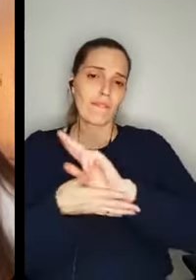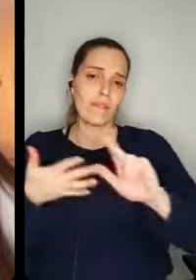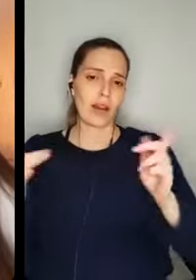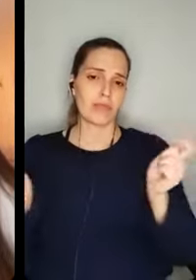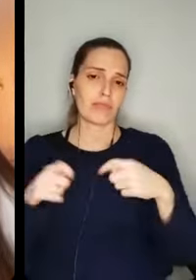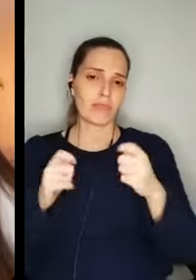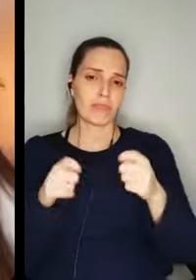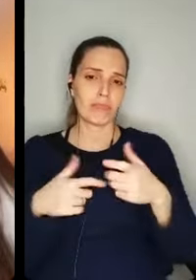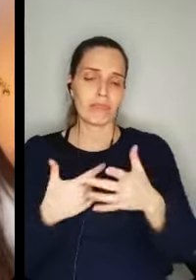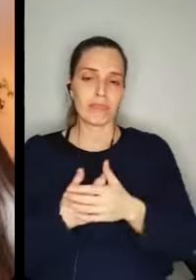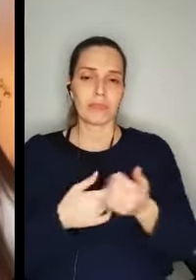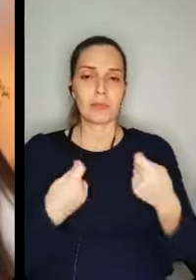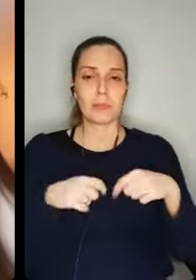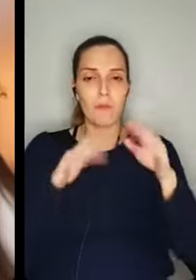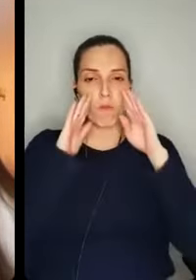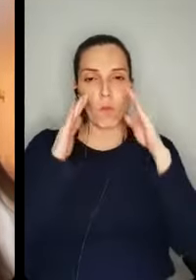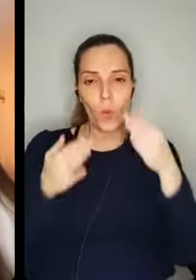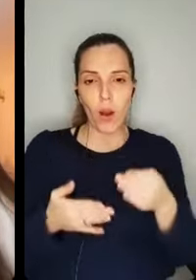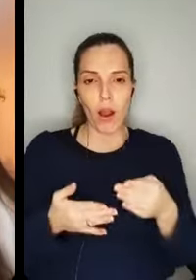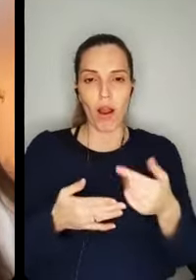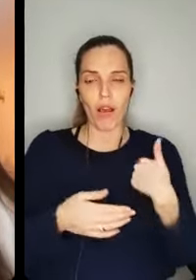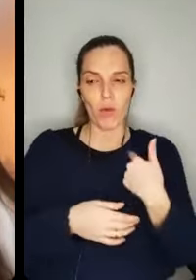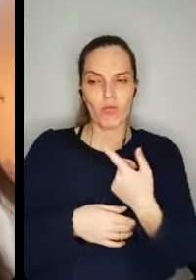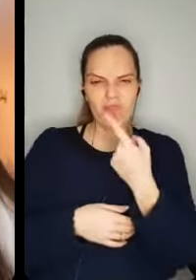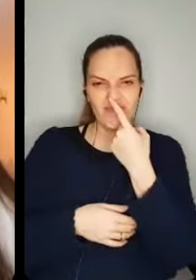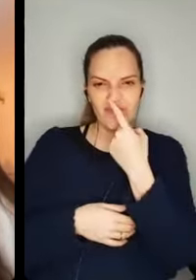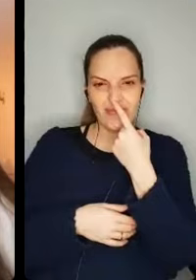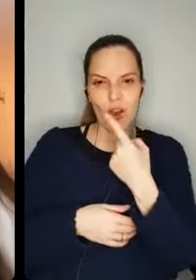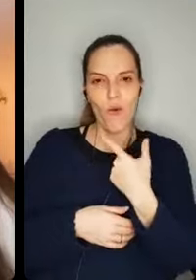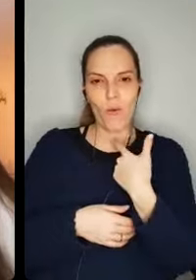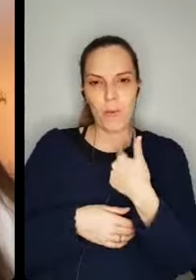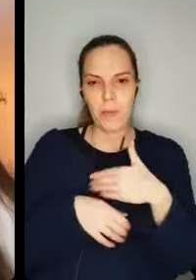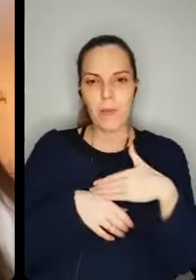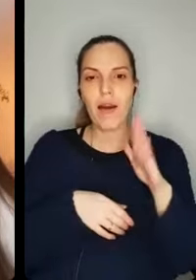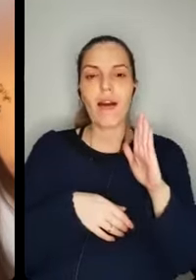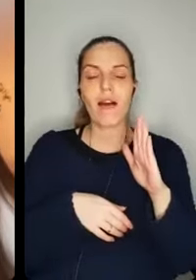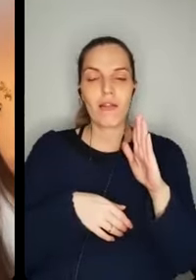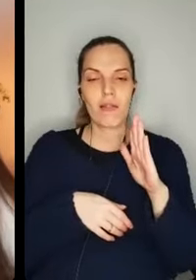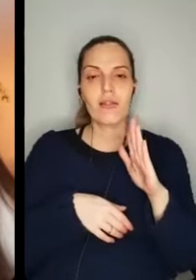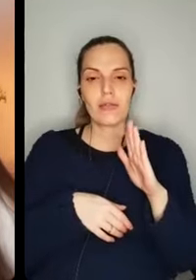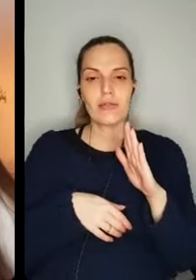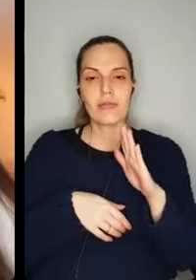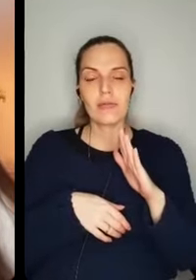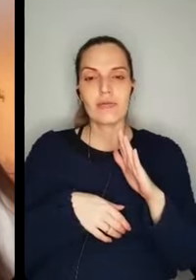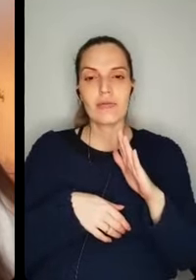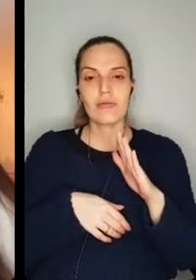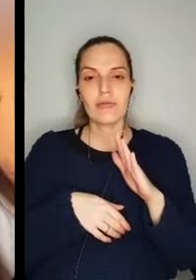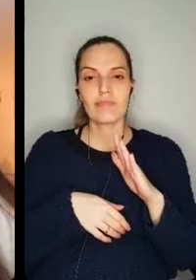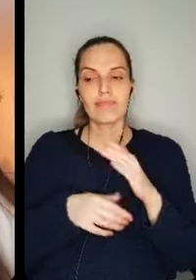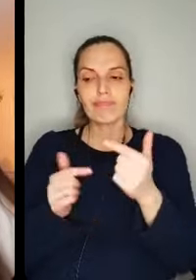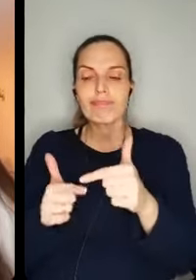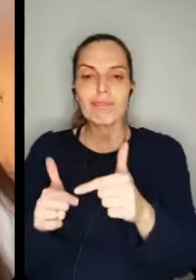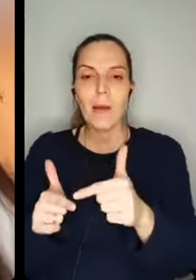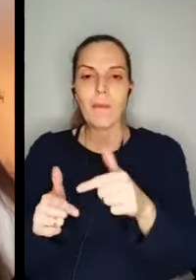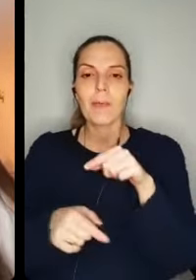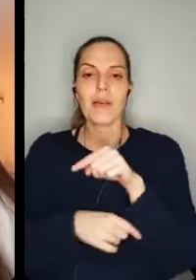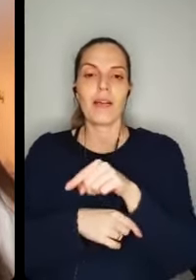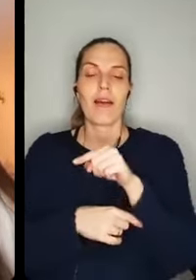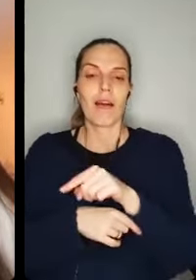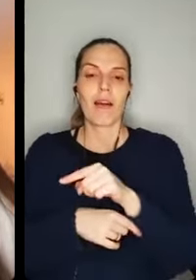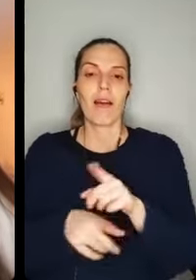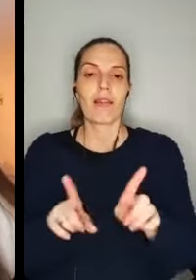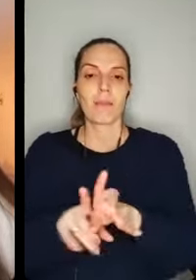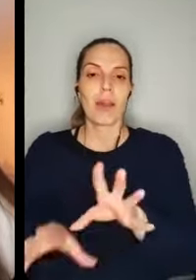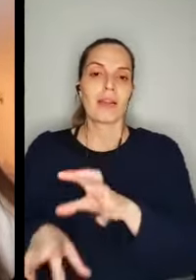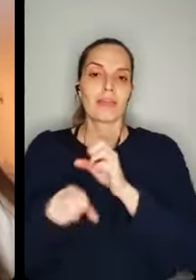tem que focar no que gosta mais e fazer isso, porque vai te agregar pro currículo e também vai ajudar a contabilizar para